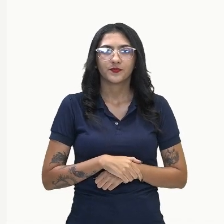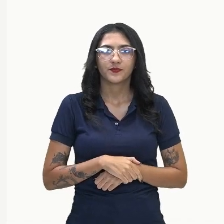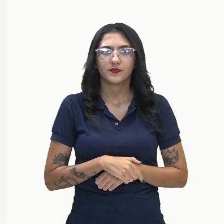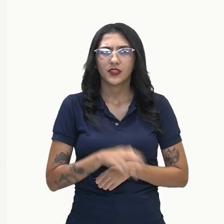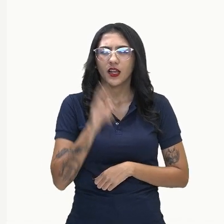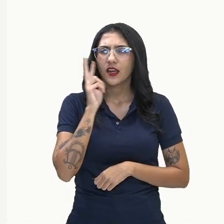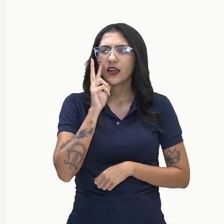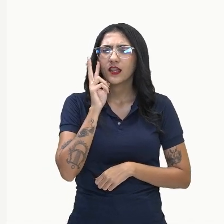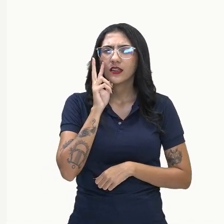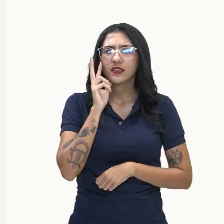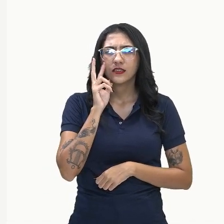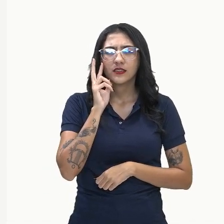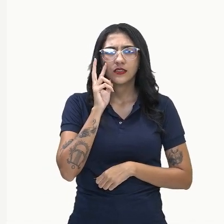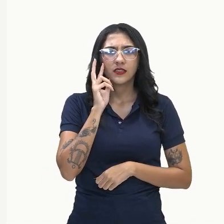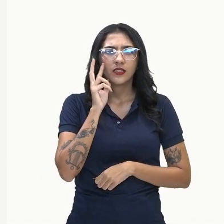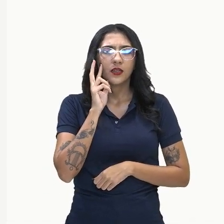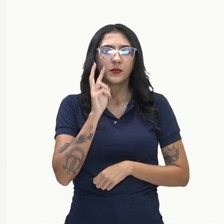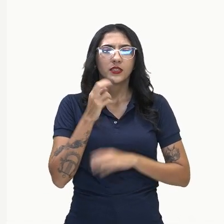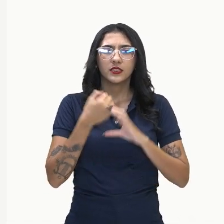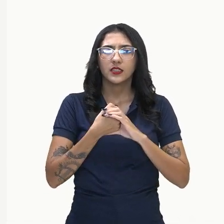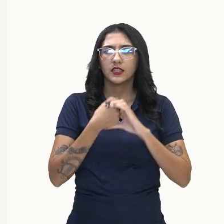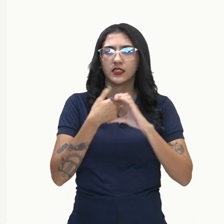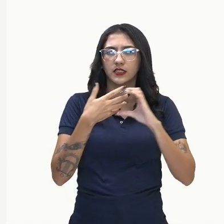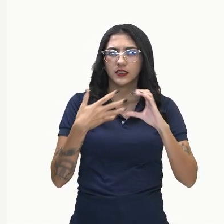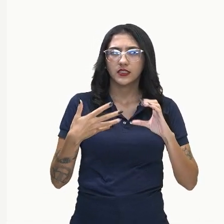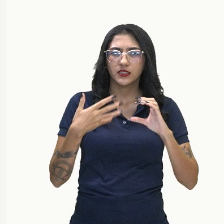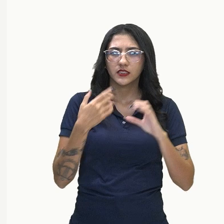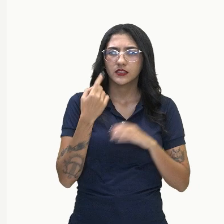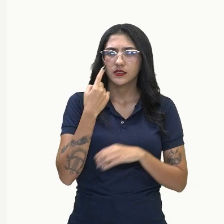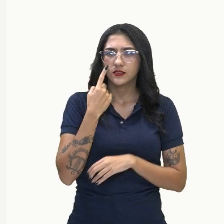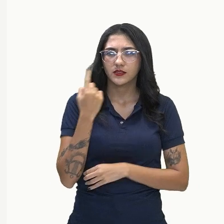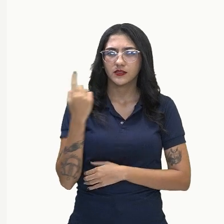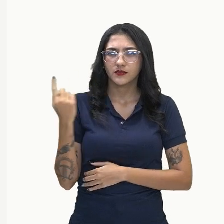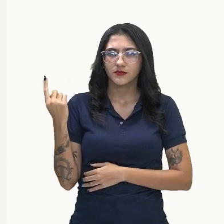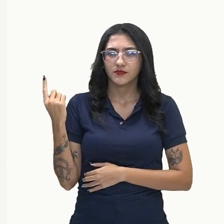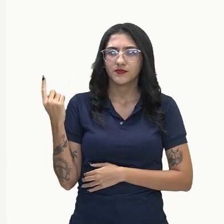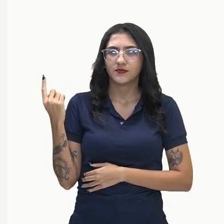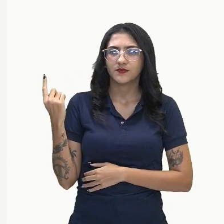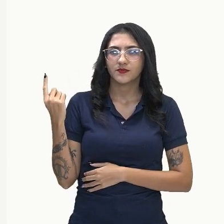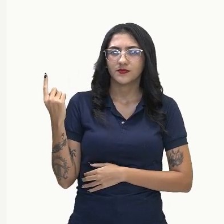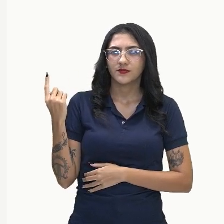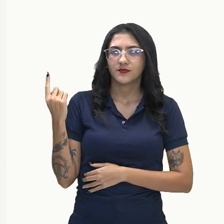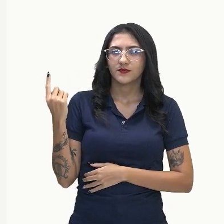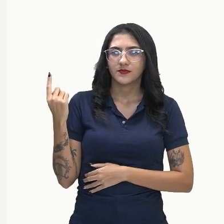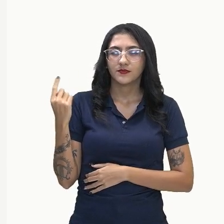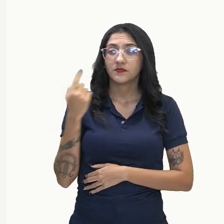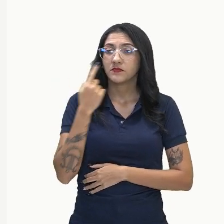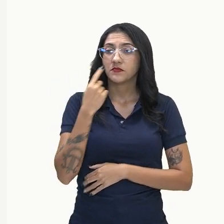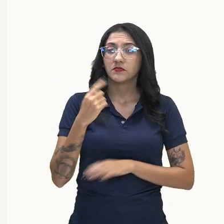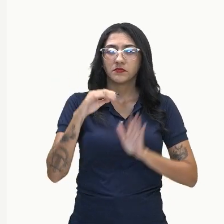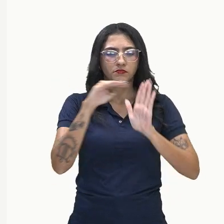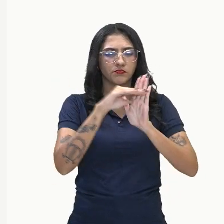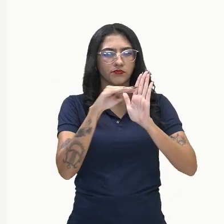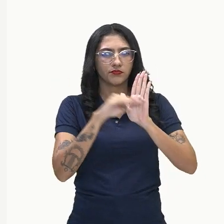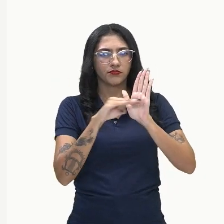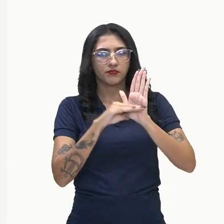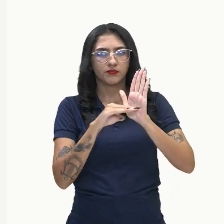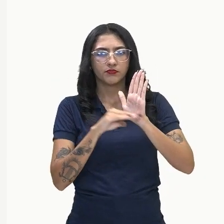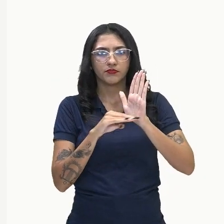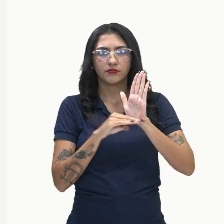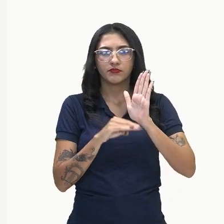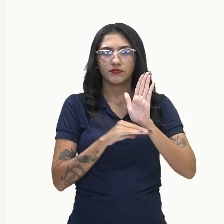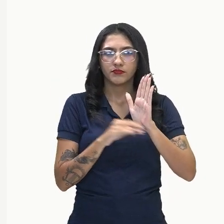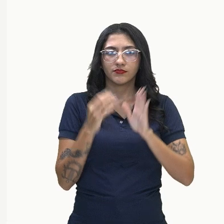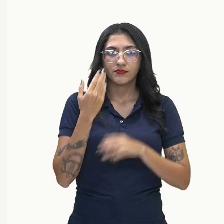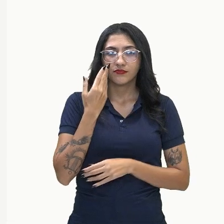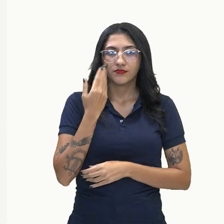nossas typographic marks? Olha aqui os 2 pontos, né? E vem seguindo uma lista. Tem uma listinha